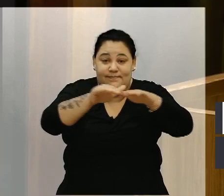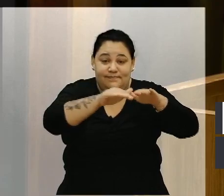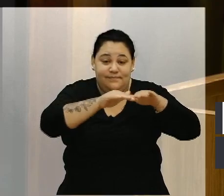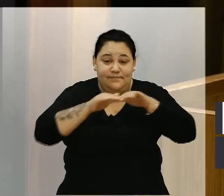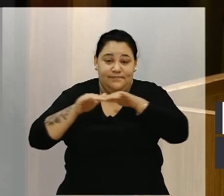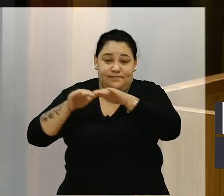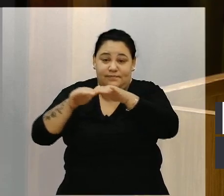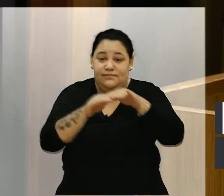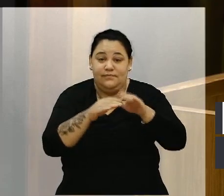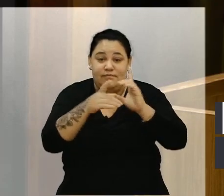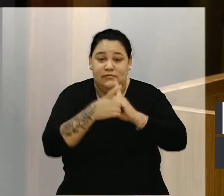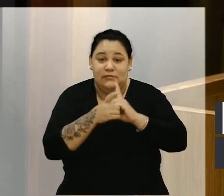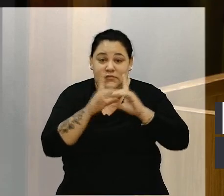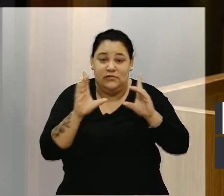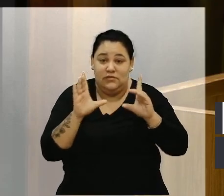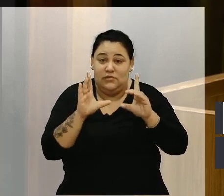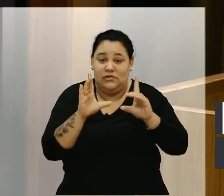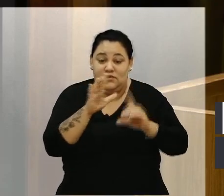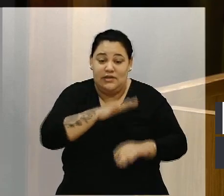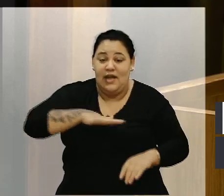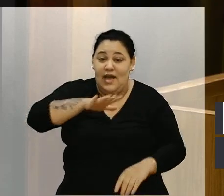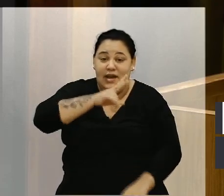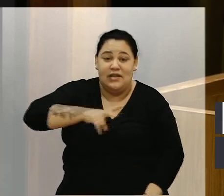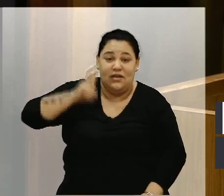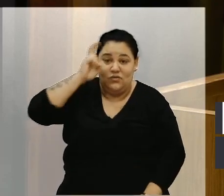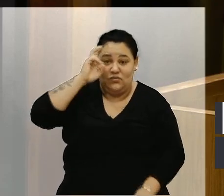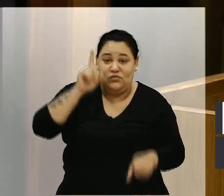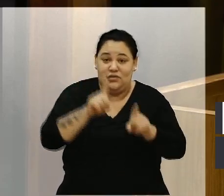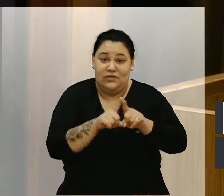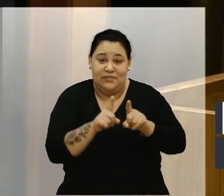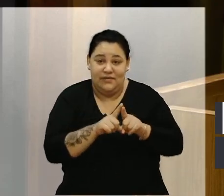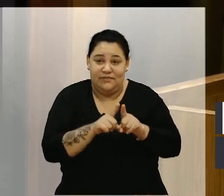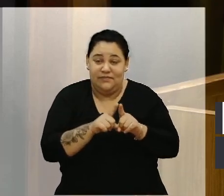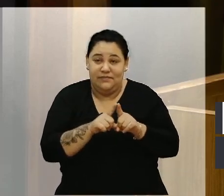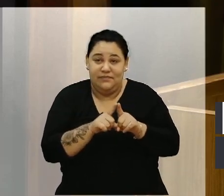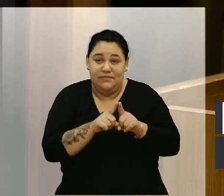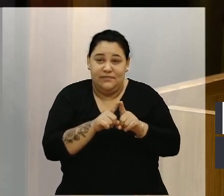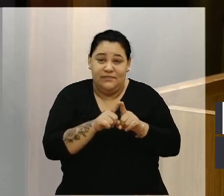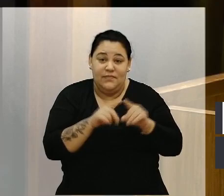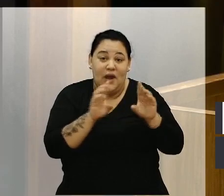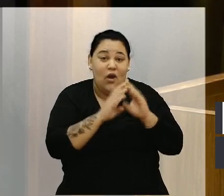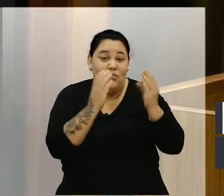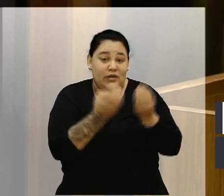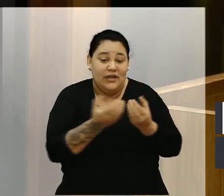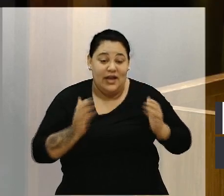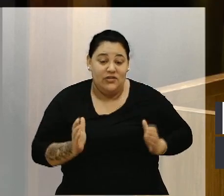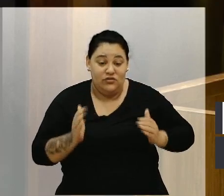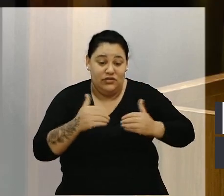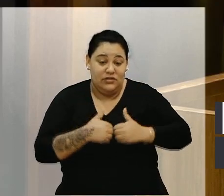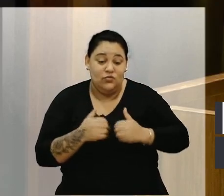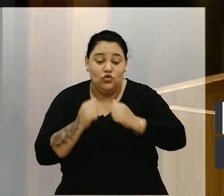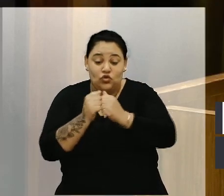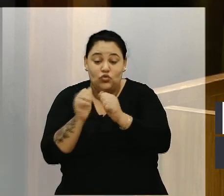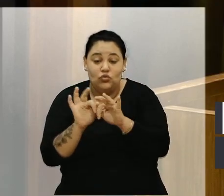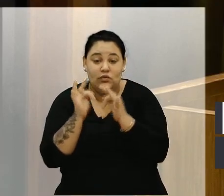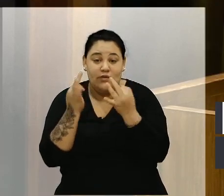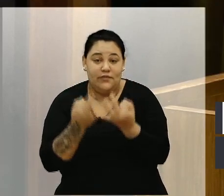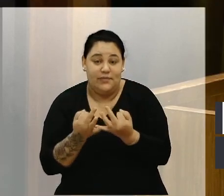de democratização na área da cultura, para que a comunidade autista e as suas famílias